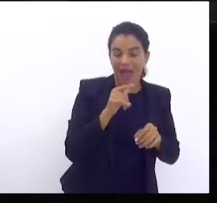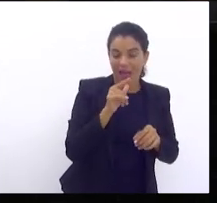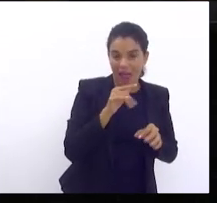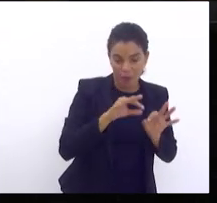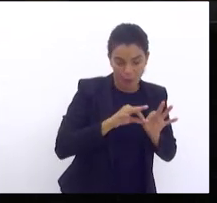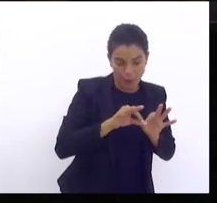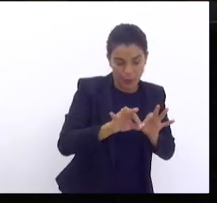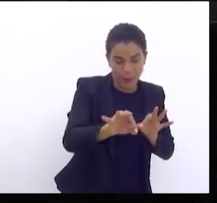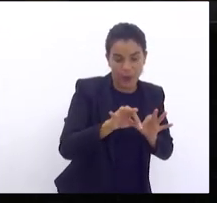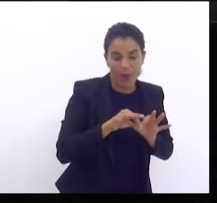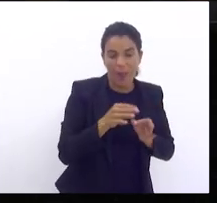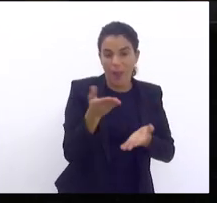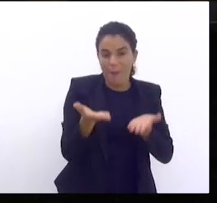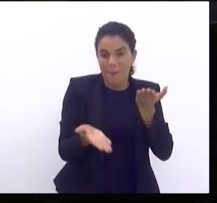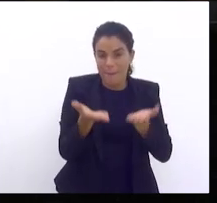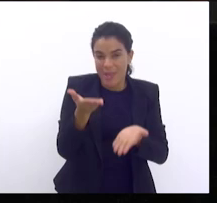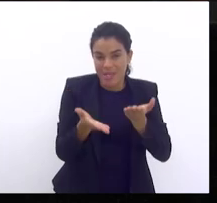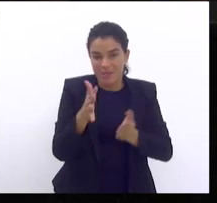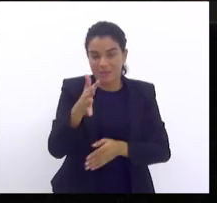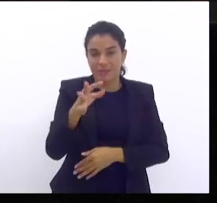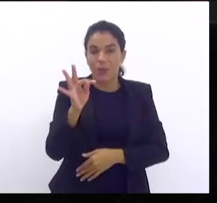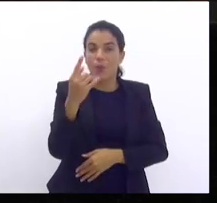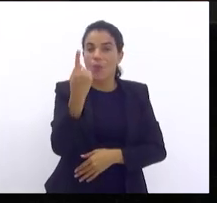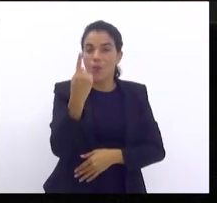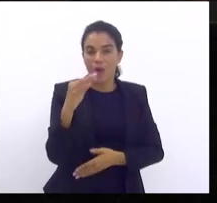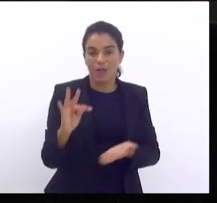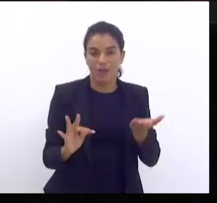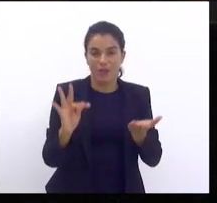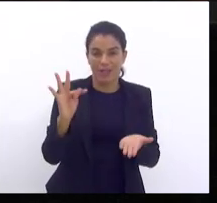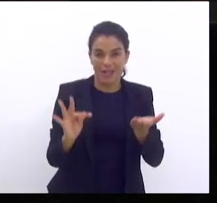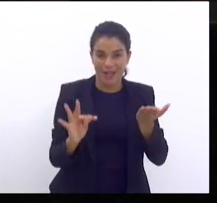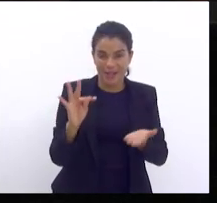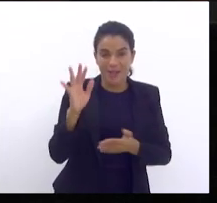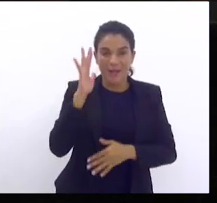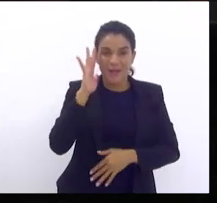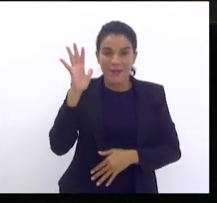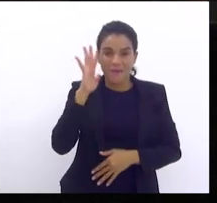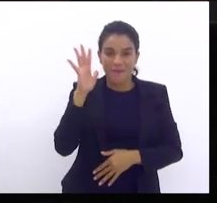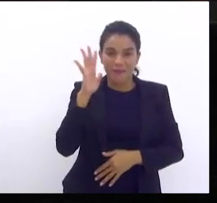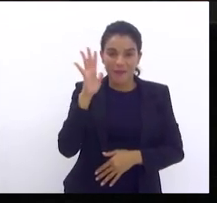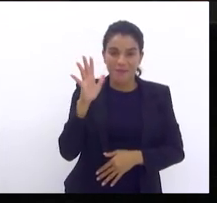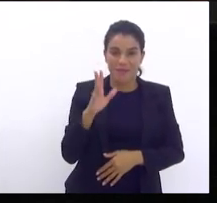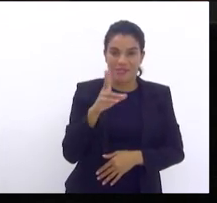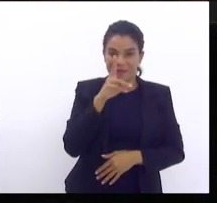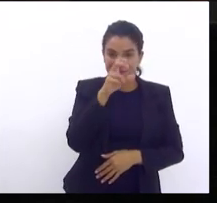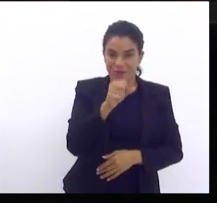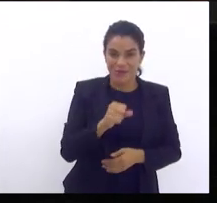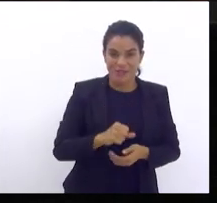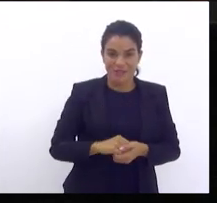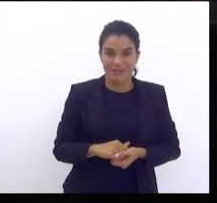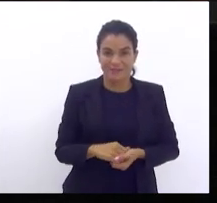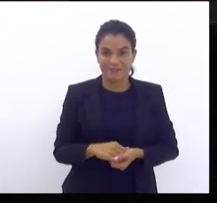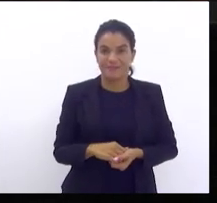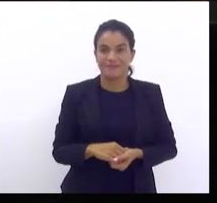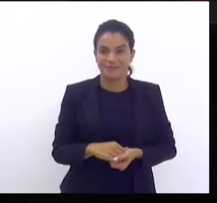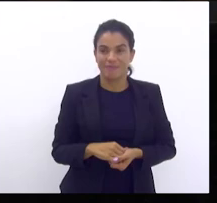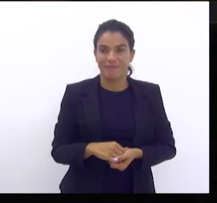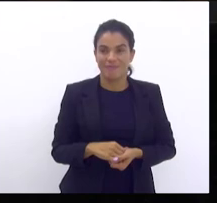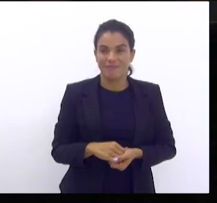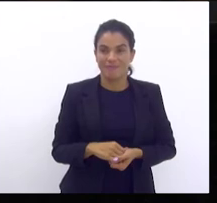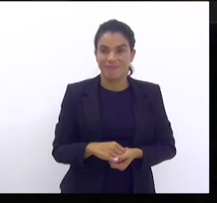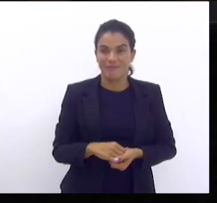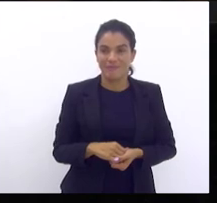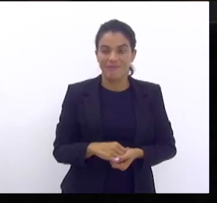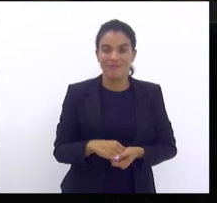dá 1 Tonelada então Imagine que senhor a força avasaladora de